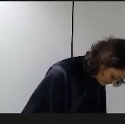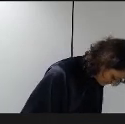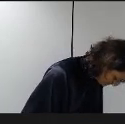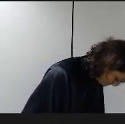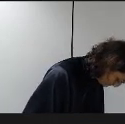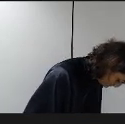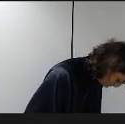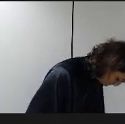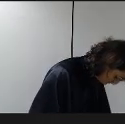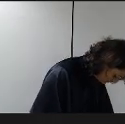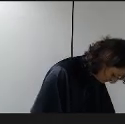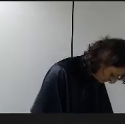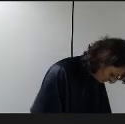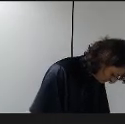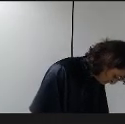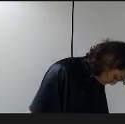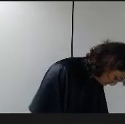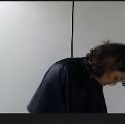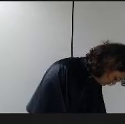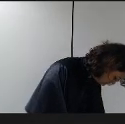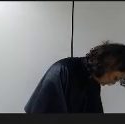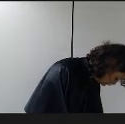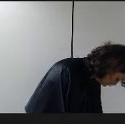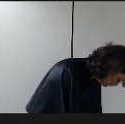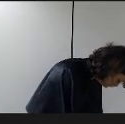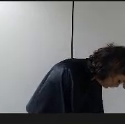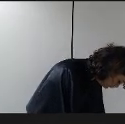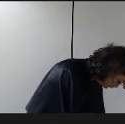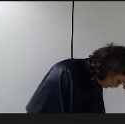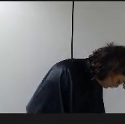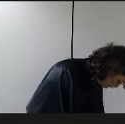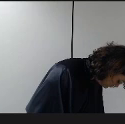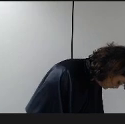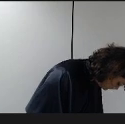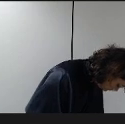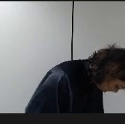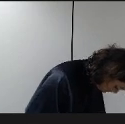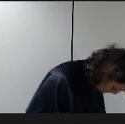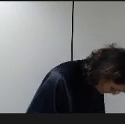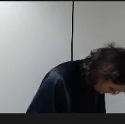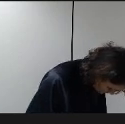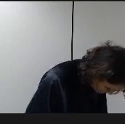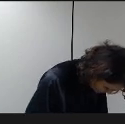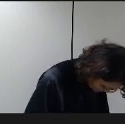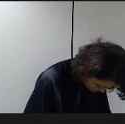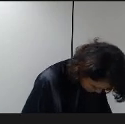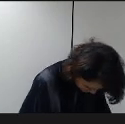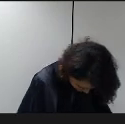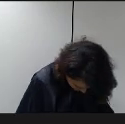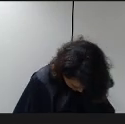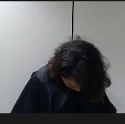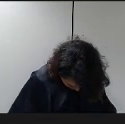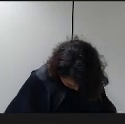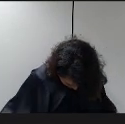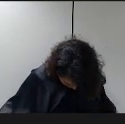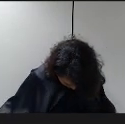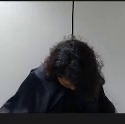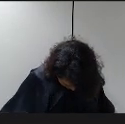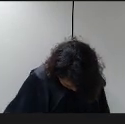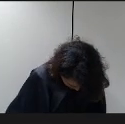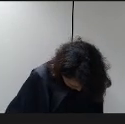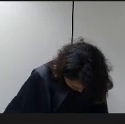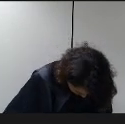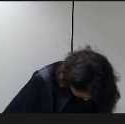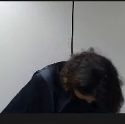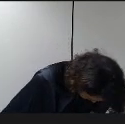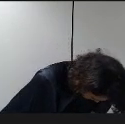ele sempre, sempre, em todas as turmas que ensinou, ele foi homenageado pelo